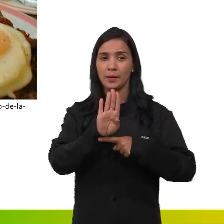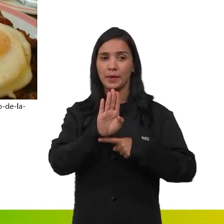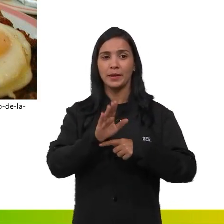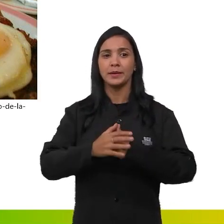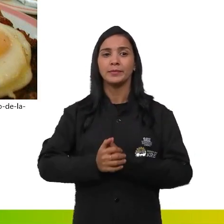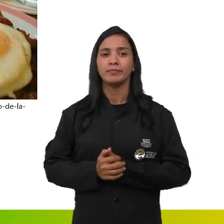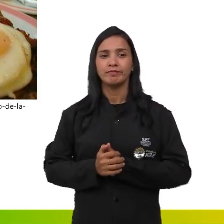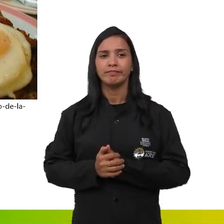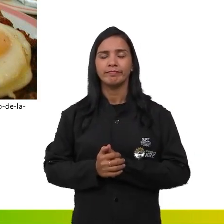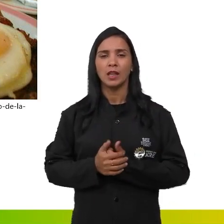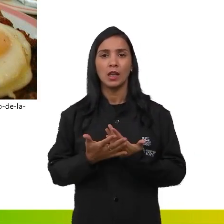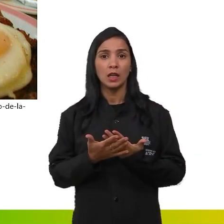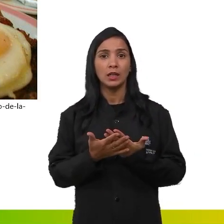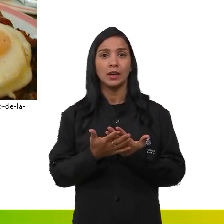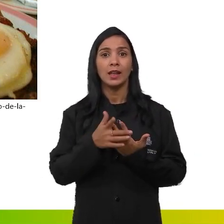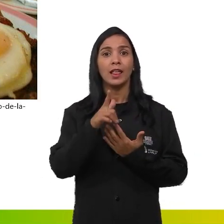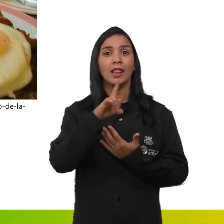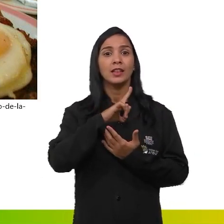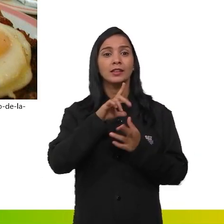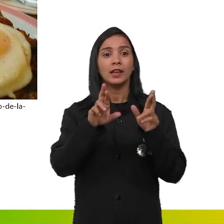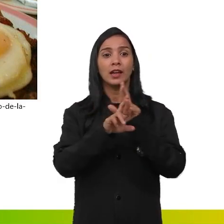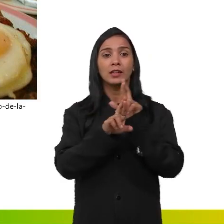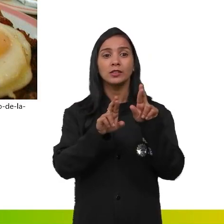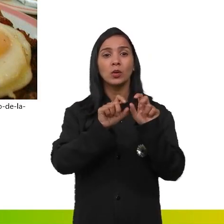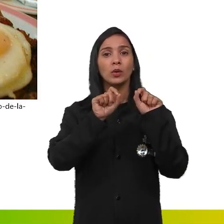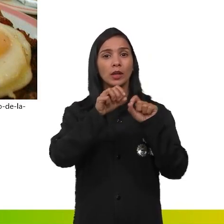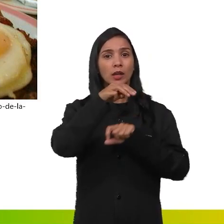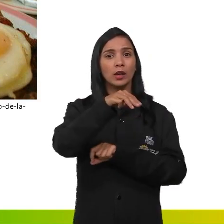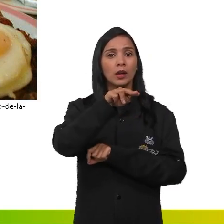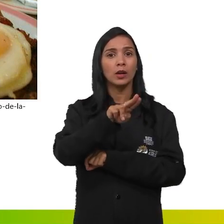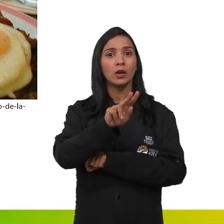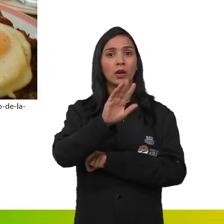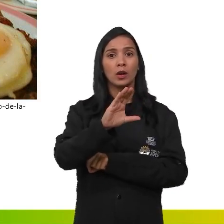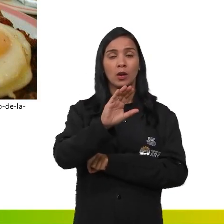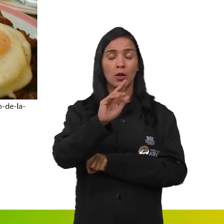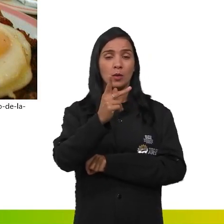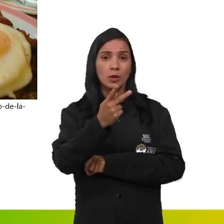much. How much wine does she drink? Quanto vinho ela